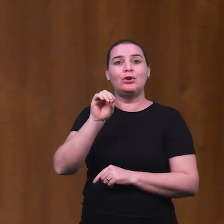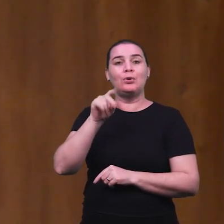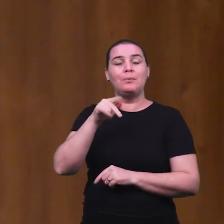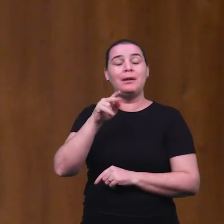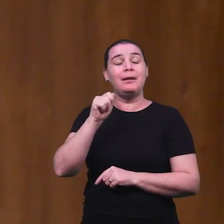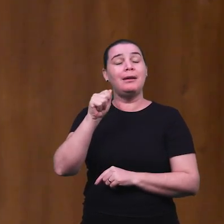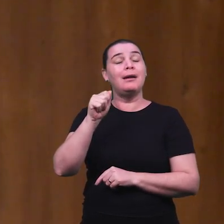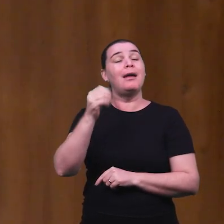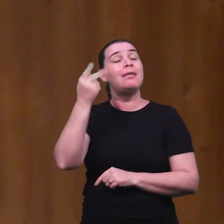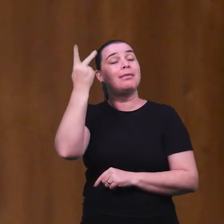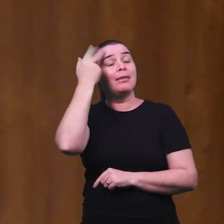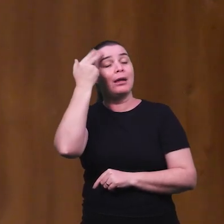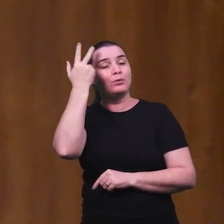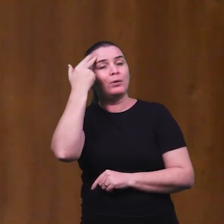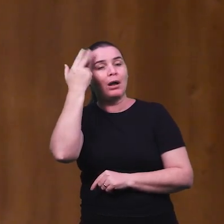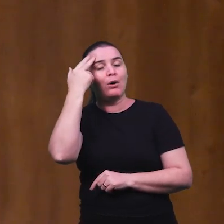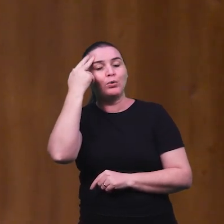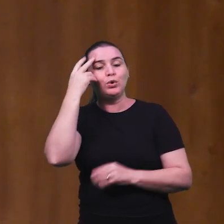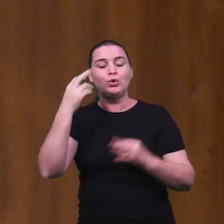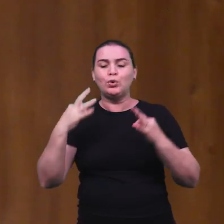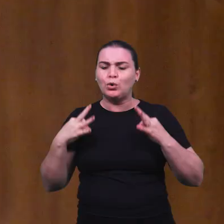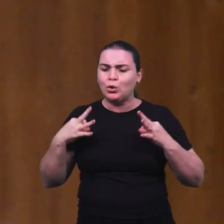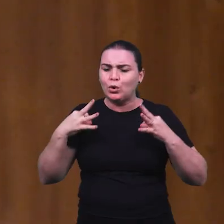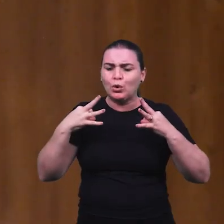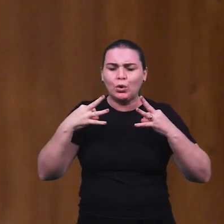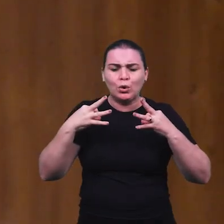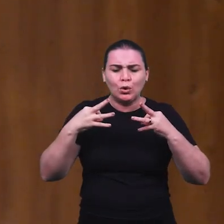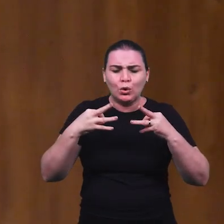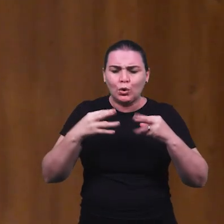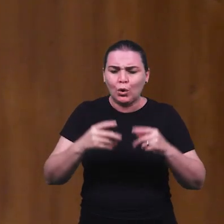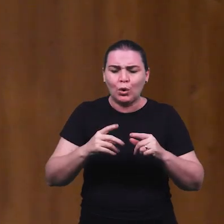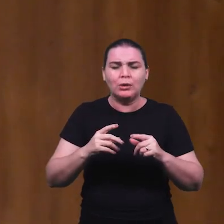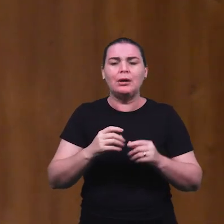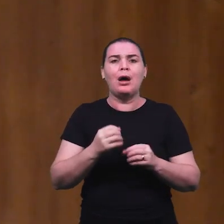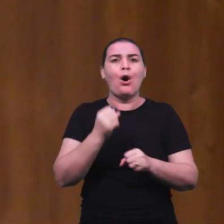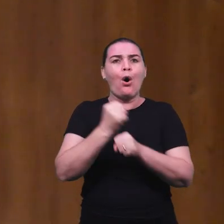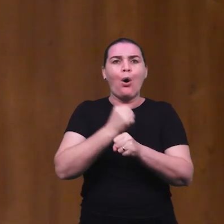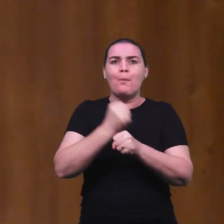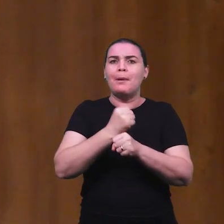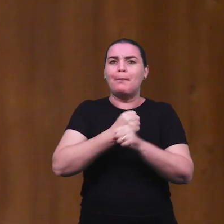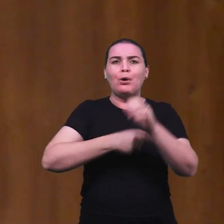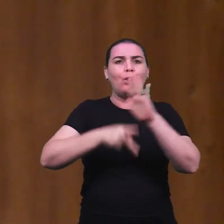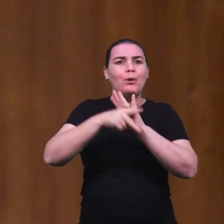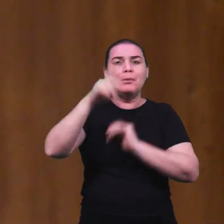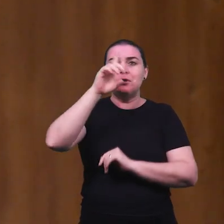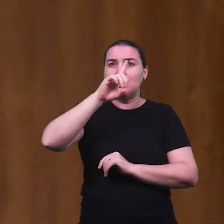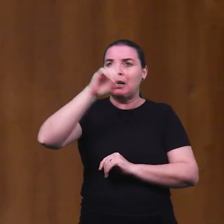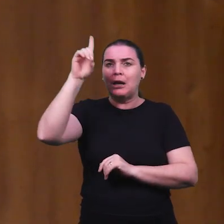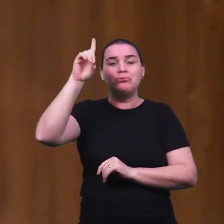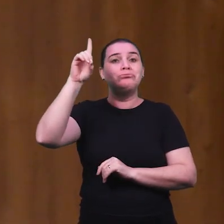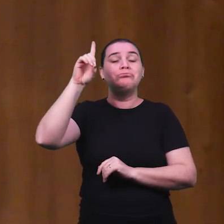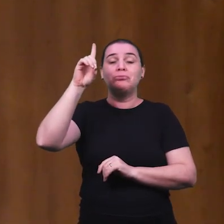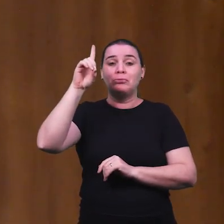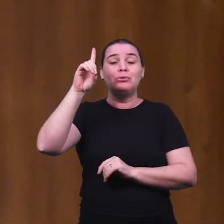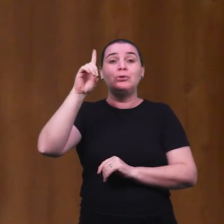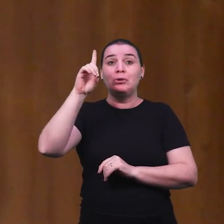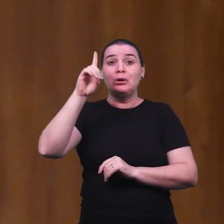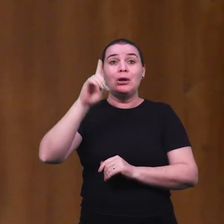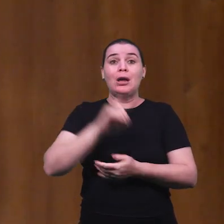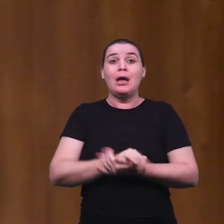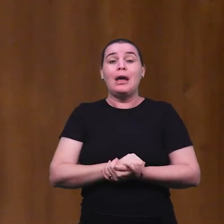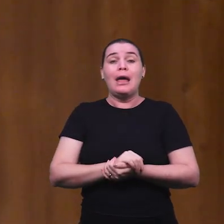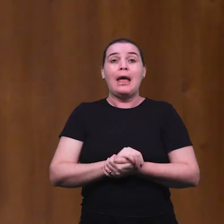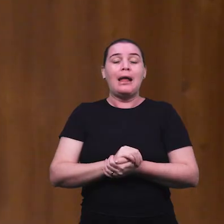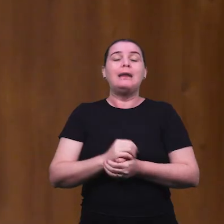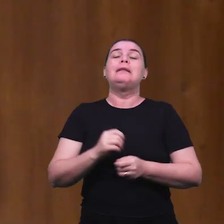É impossível impedir a entropia. Agora você pode retardar. Eu acho que esse que é o